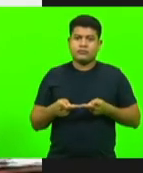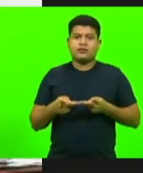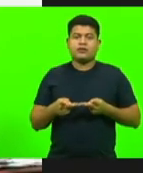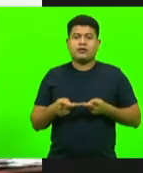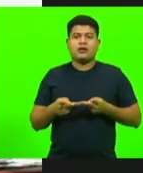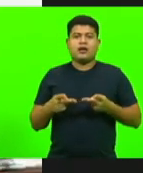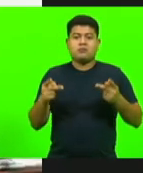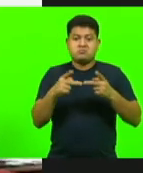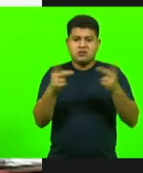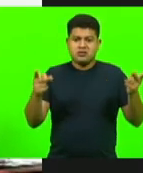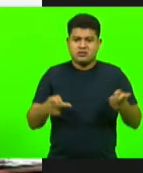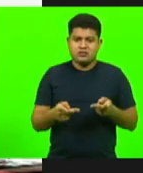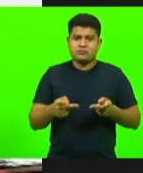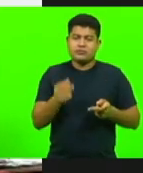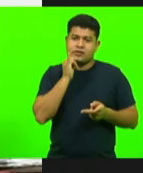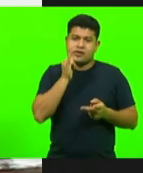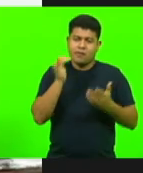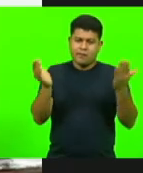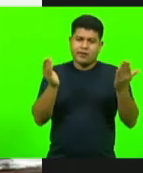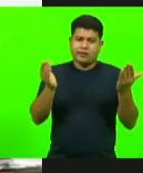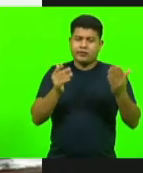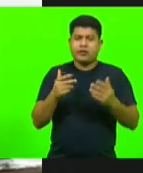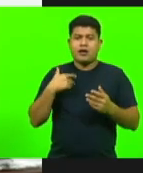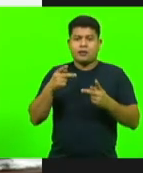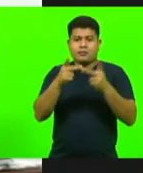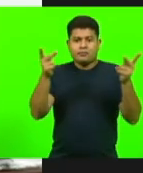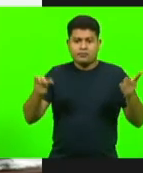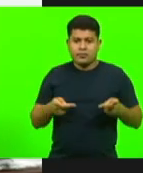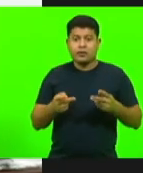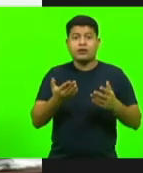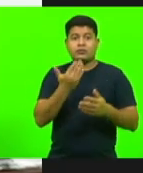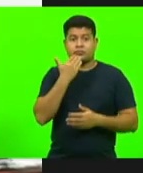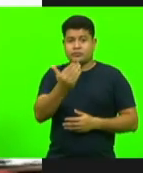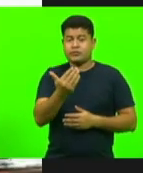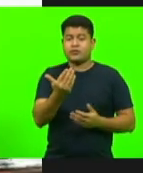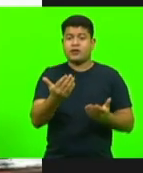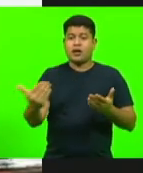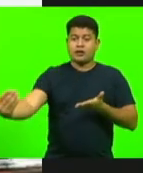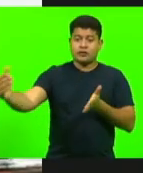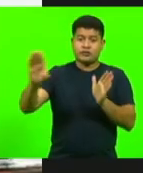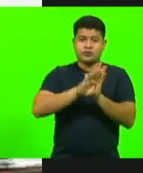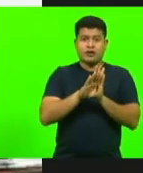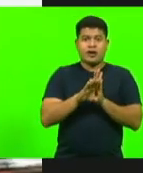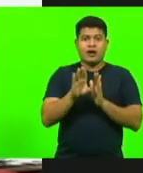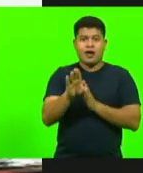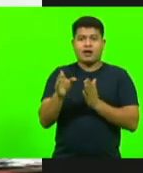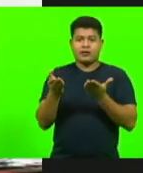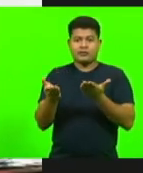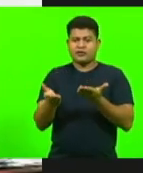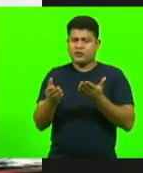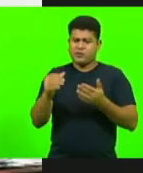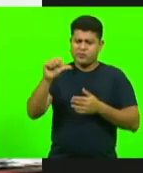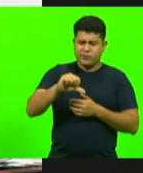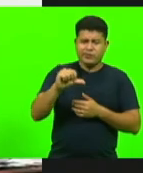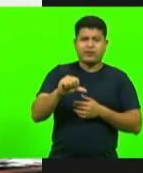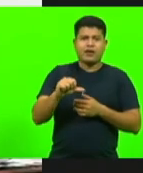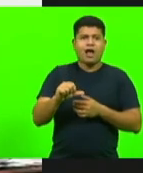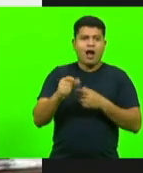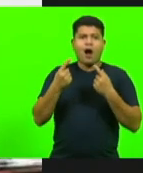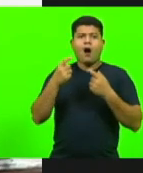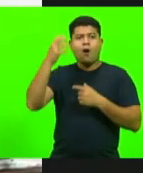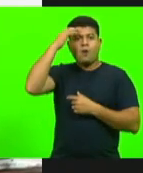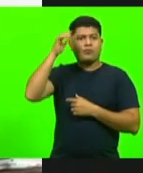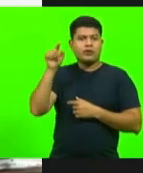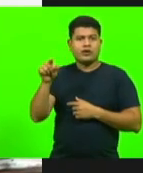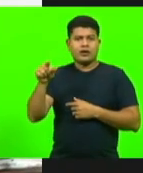pizzaria né então a culpa não é do Servidor Público Ou pede quem está gerenciando o serviço seja de quem está coordenando o estado